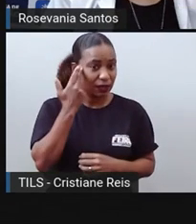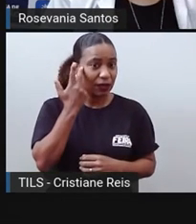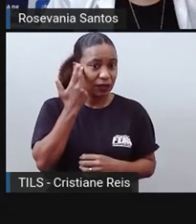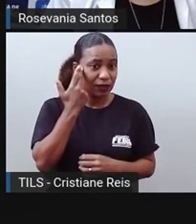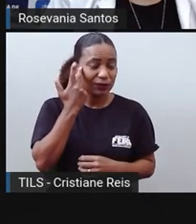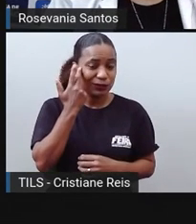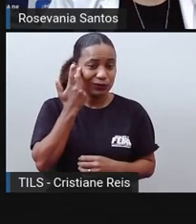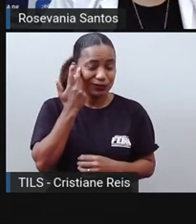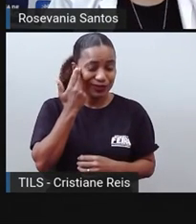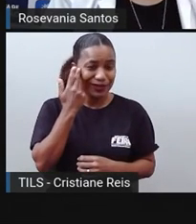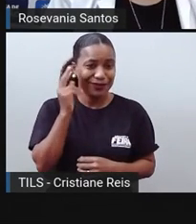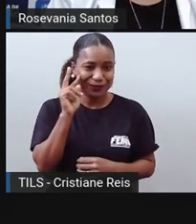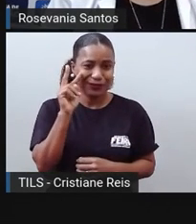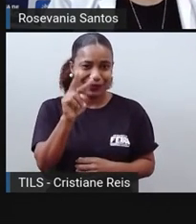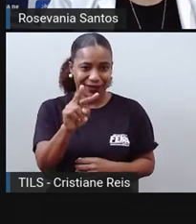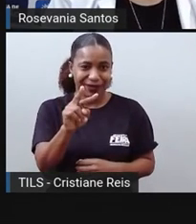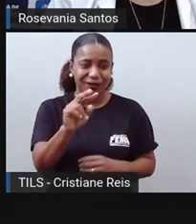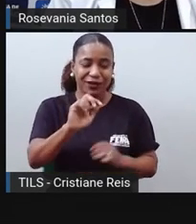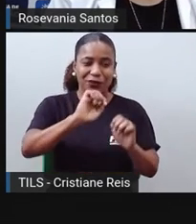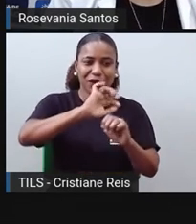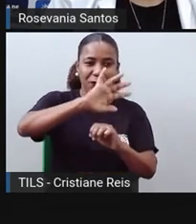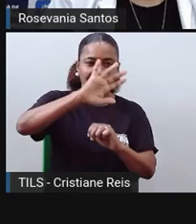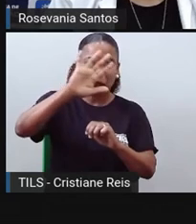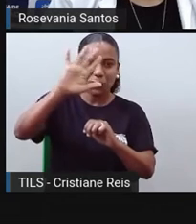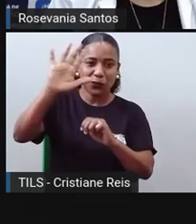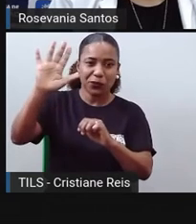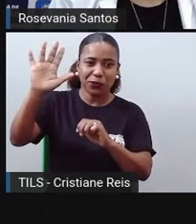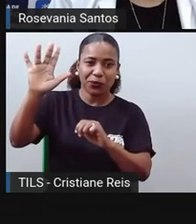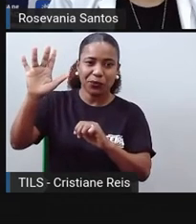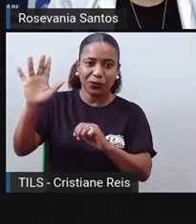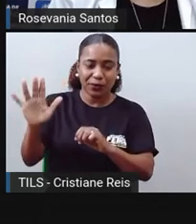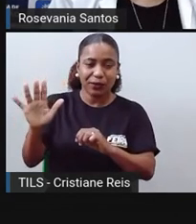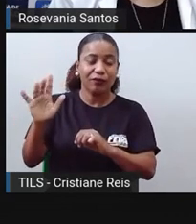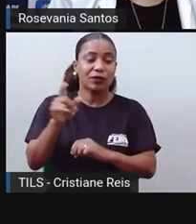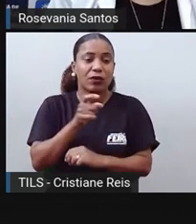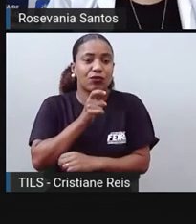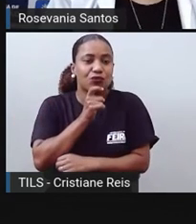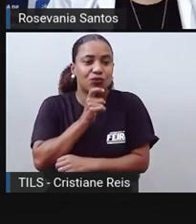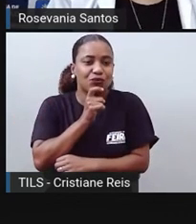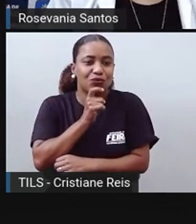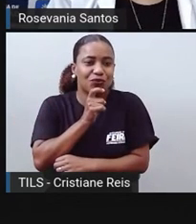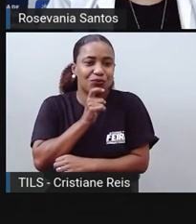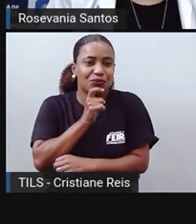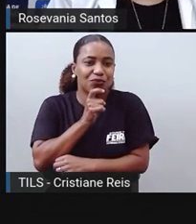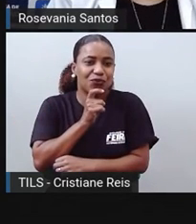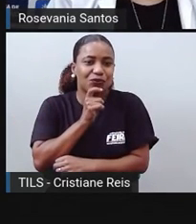naturais e bastante apreciados, né? Então, chega no período do inverno,